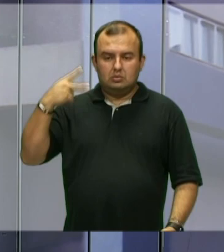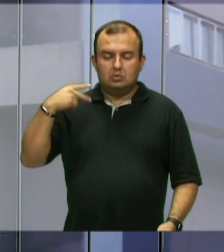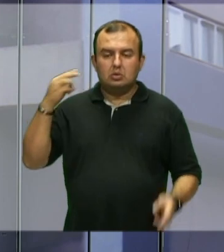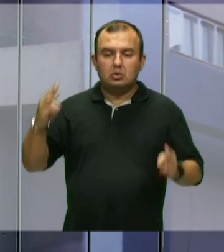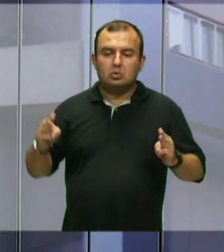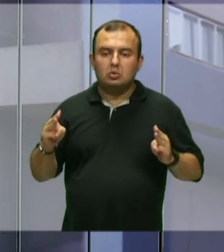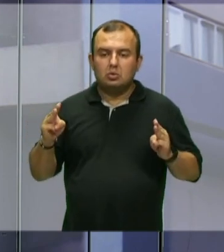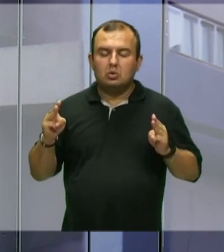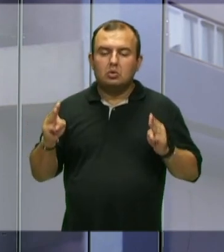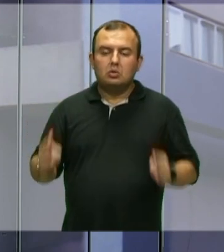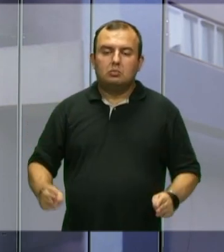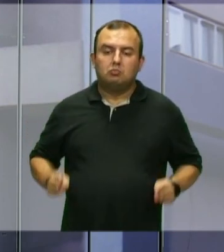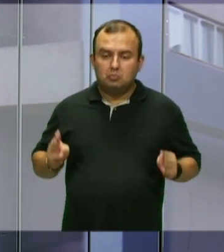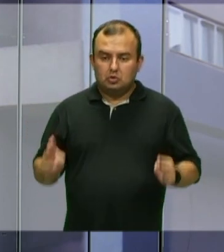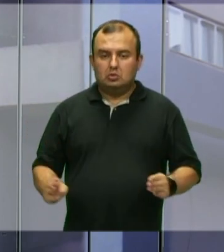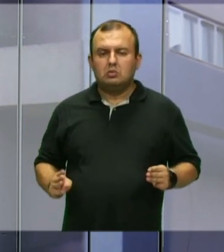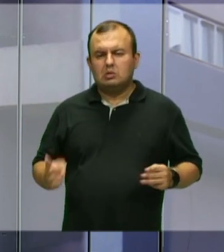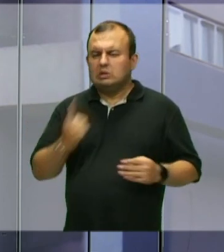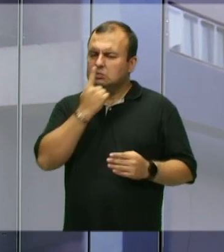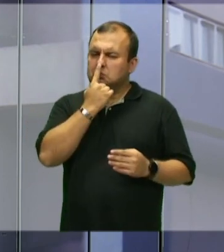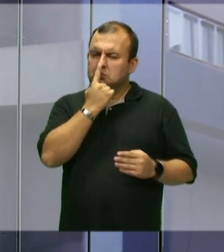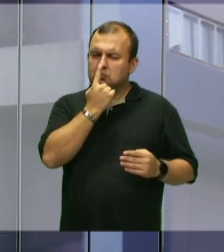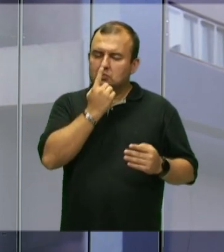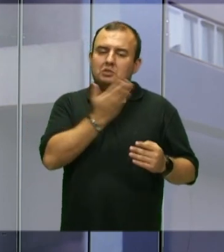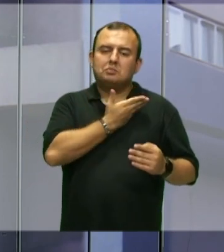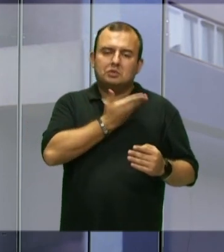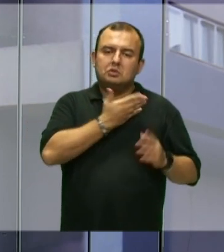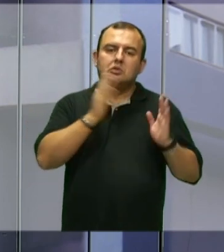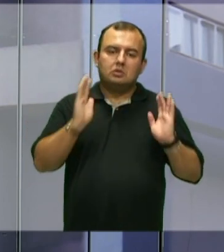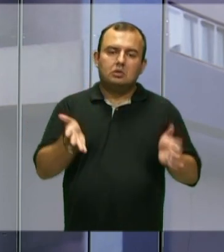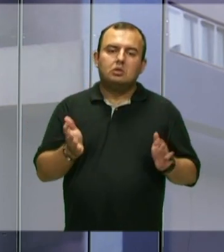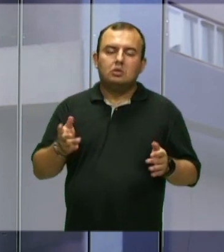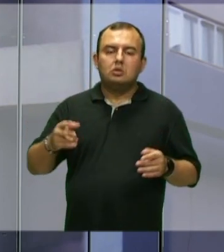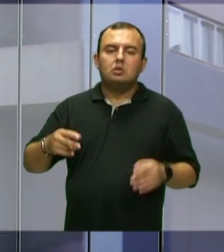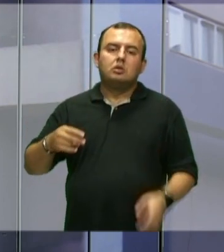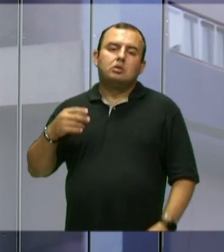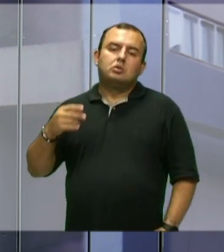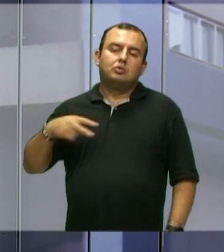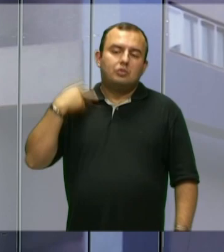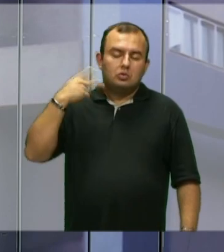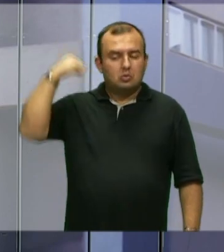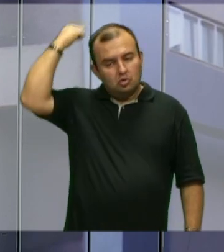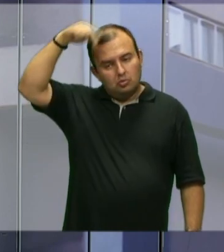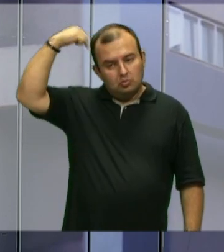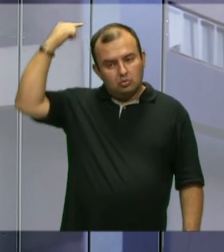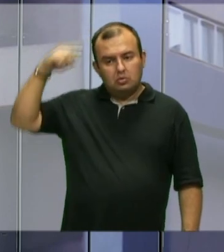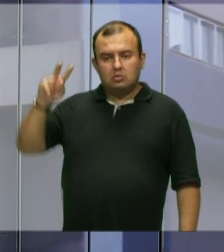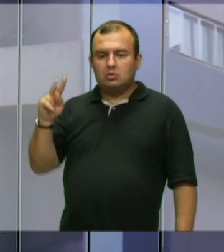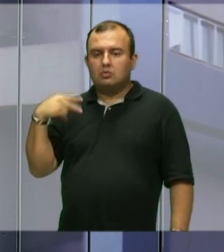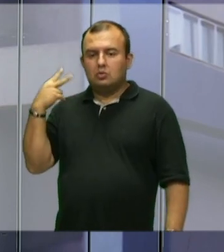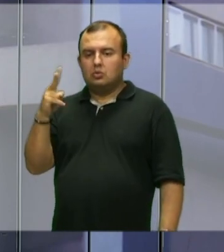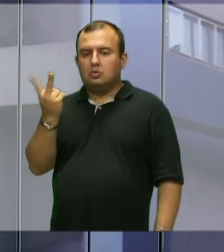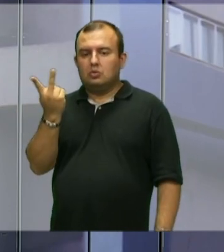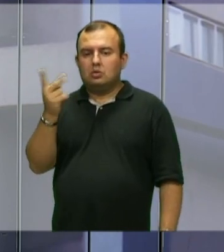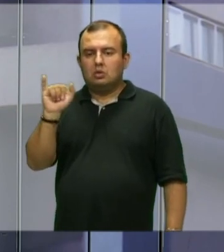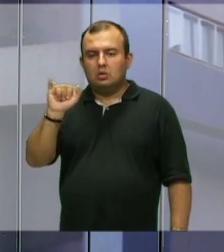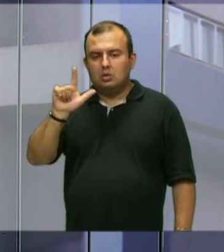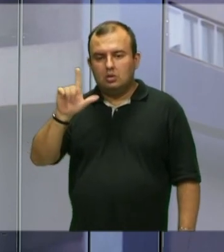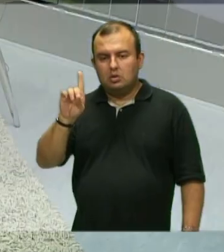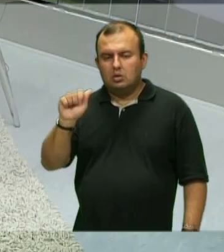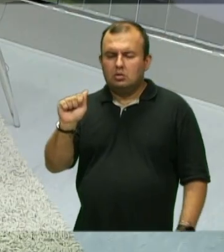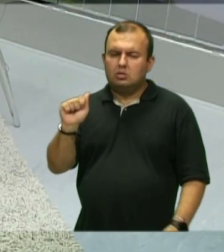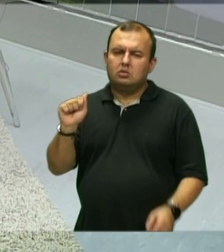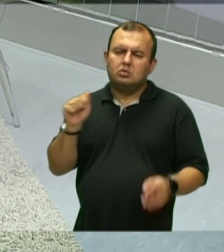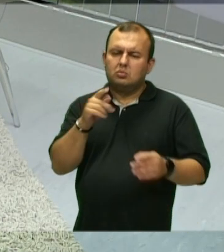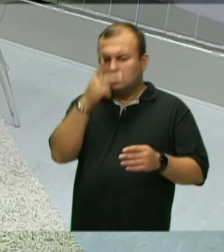então a gente já tem essa afinidade, a gente tem essa amizade. E tanto o vereador Paulinho quanto a vereadora Hilda são pessoas do bem, né? Então aí fica fácil o